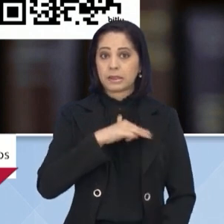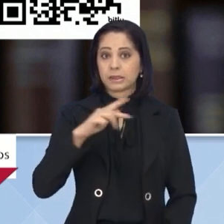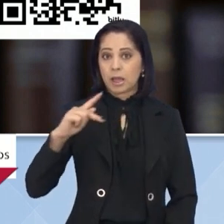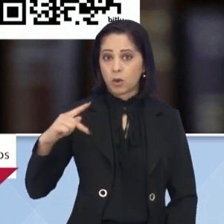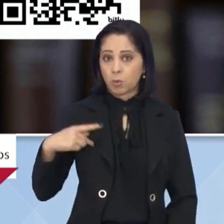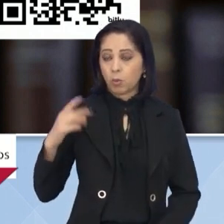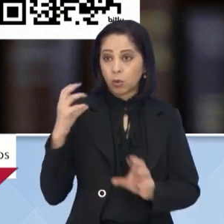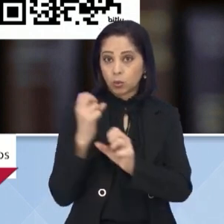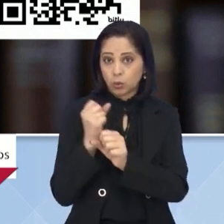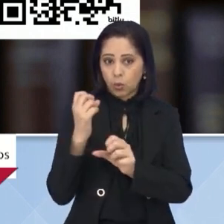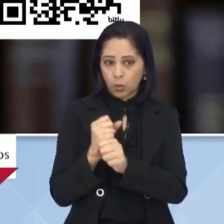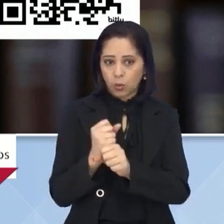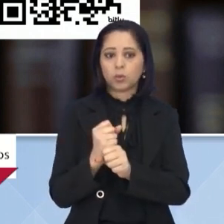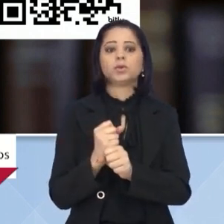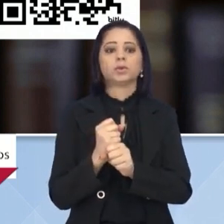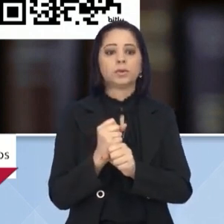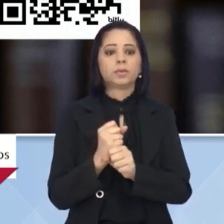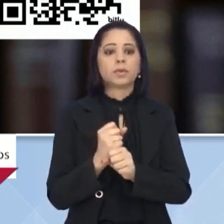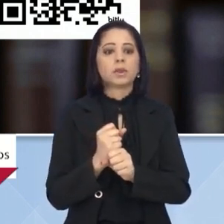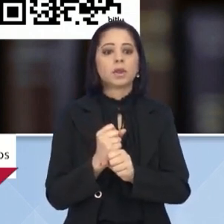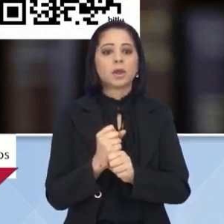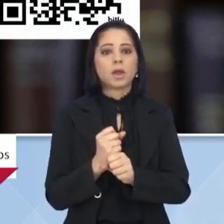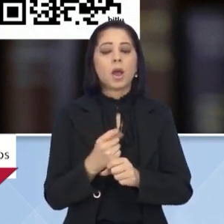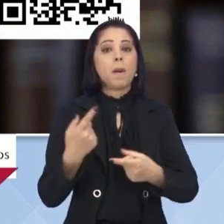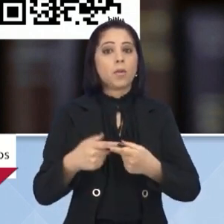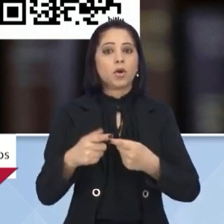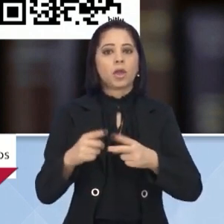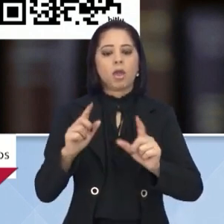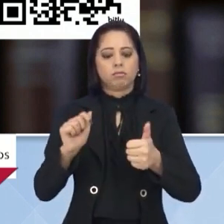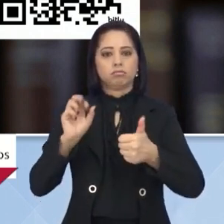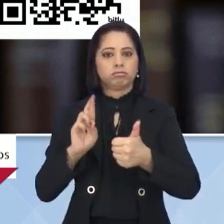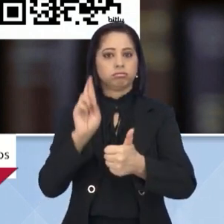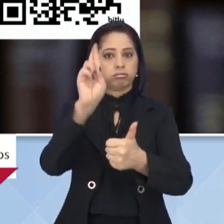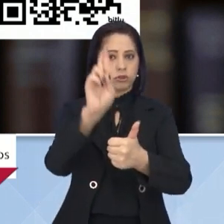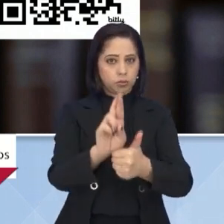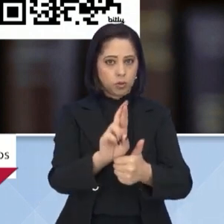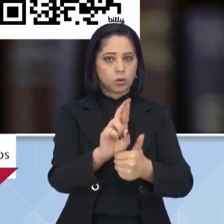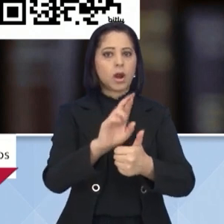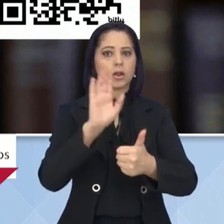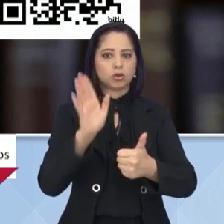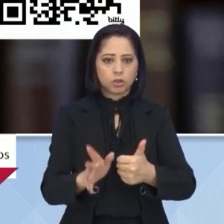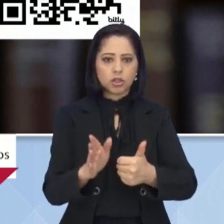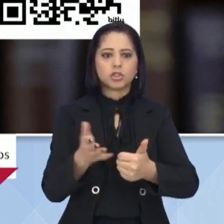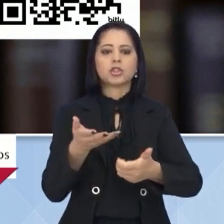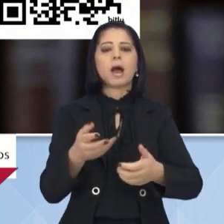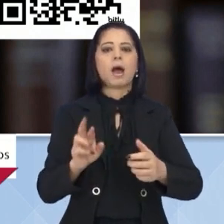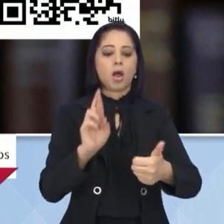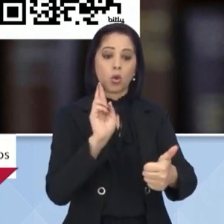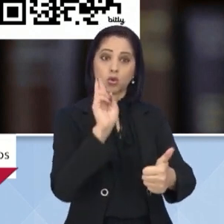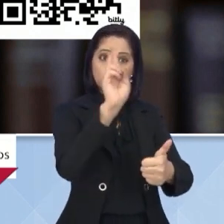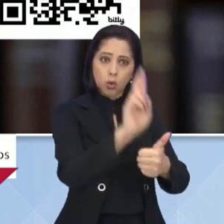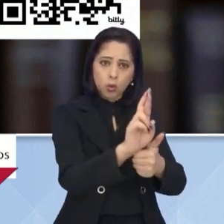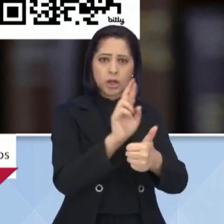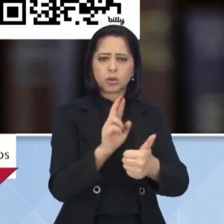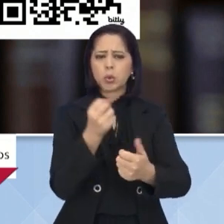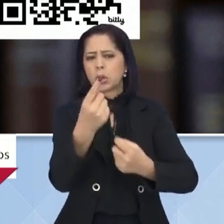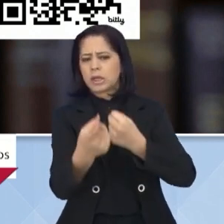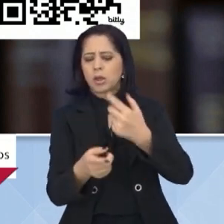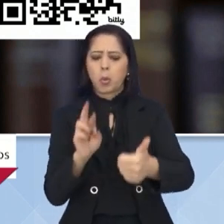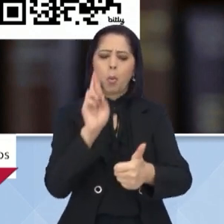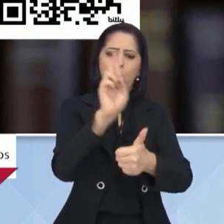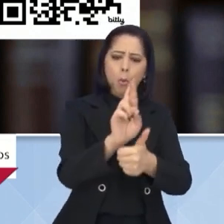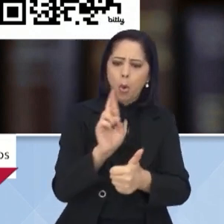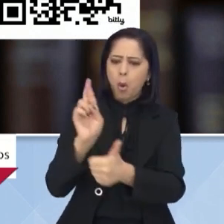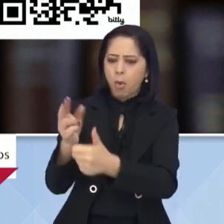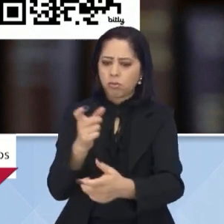é um entendimento consolidado pelos Procuradores então Os Procuradores se reuniram alguns temas são pacíficos